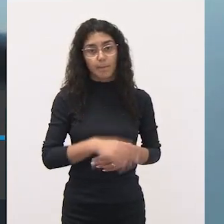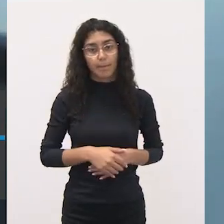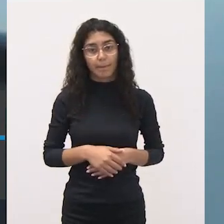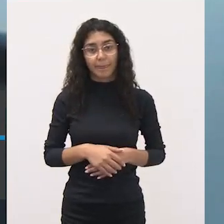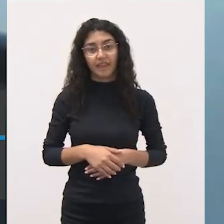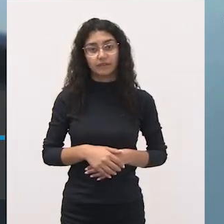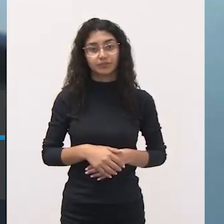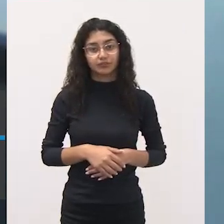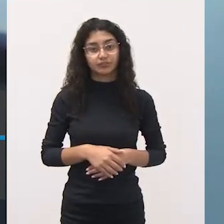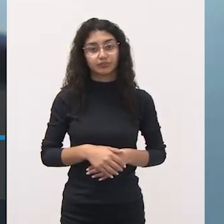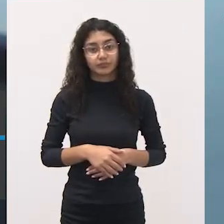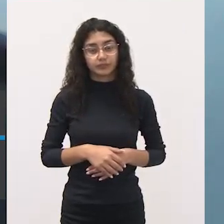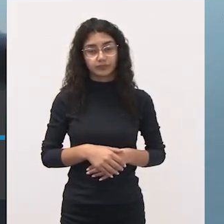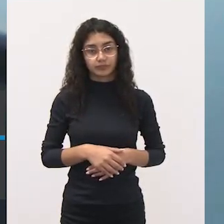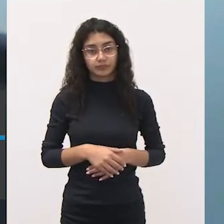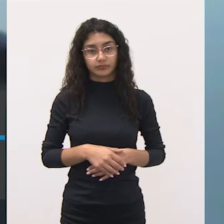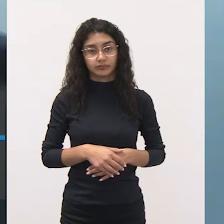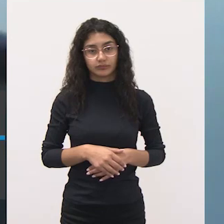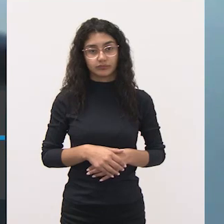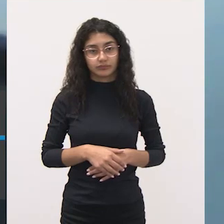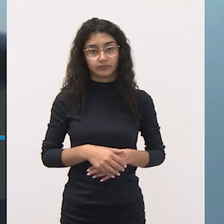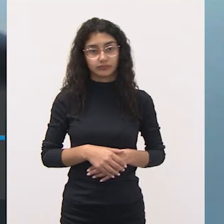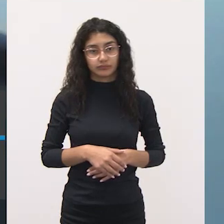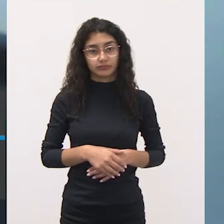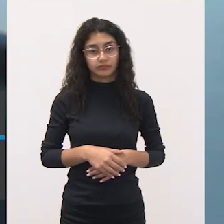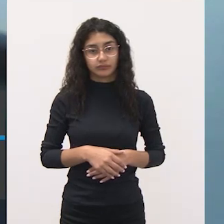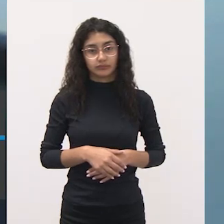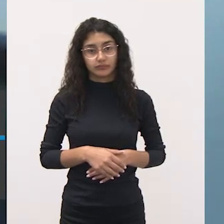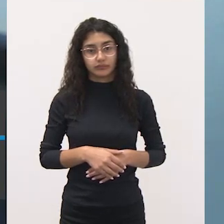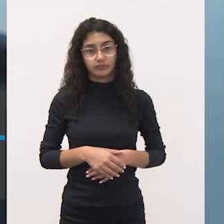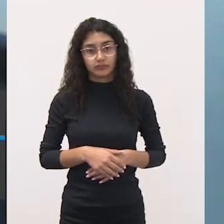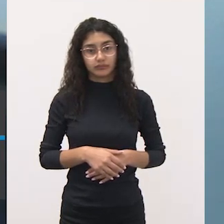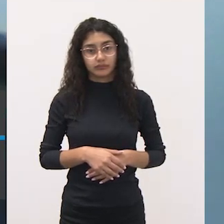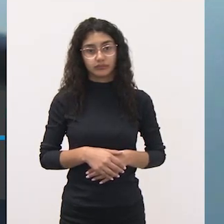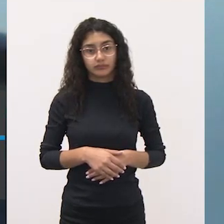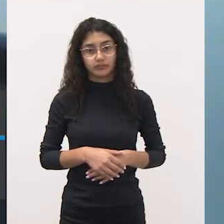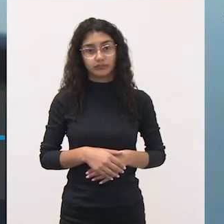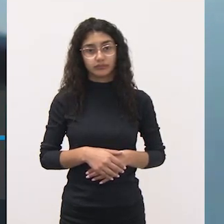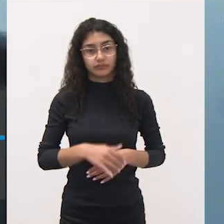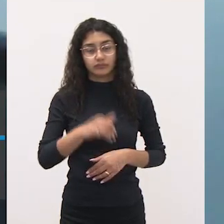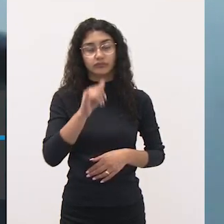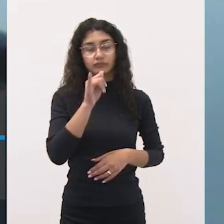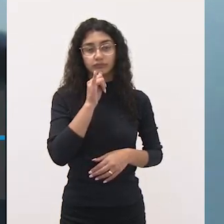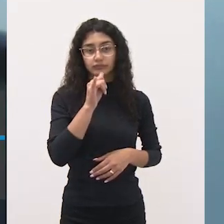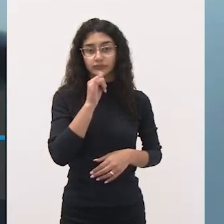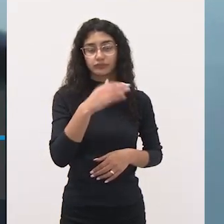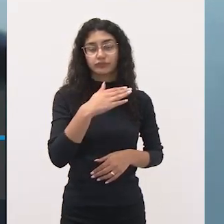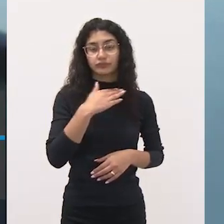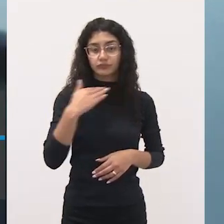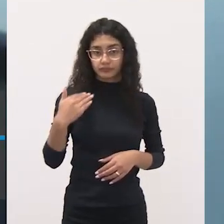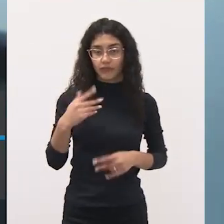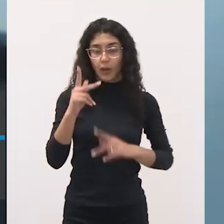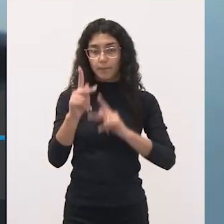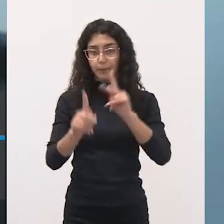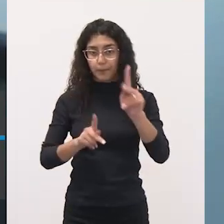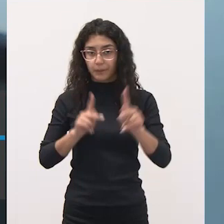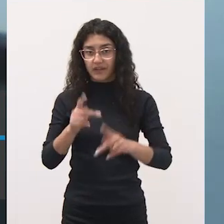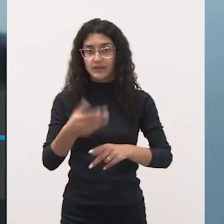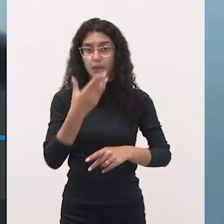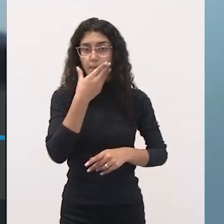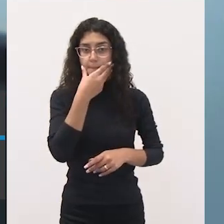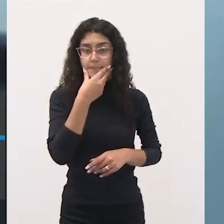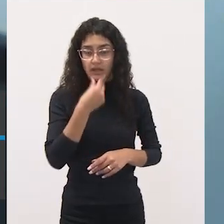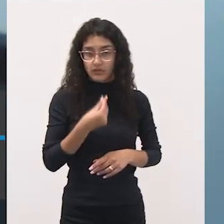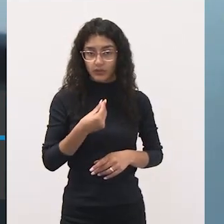a questão de morte, a causa de morte, você tem, por exemplo, a população masculina de